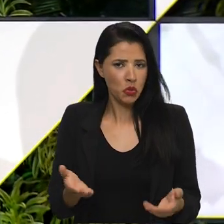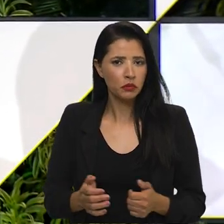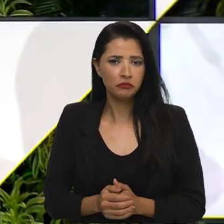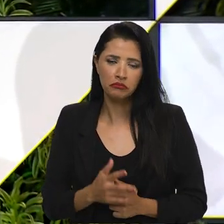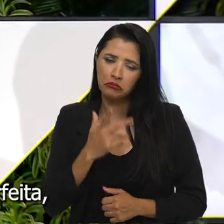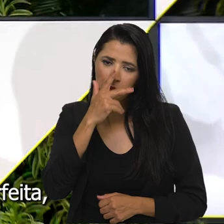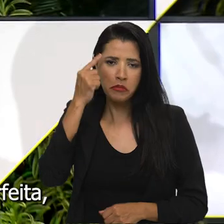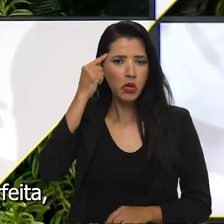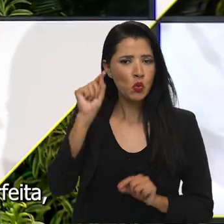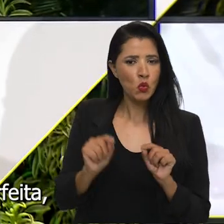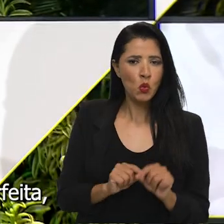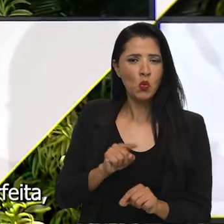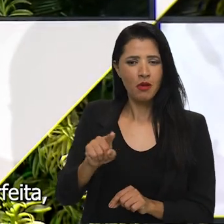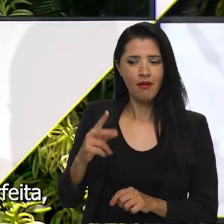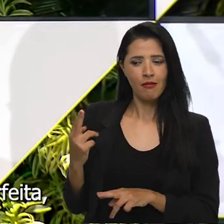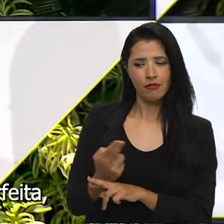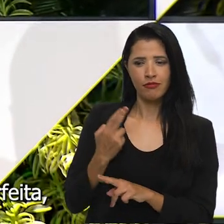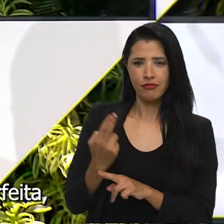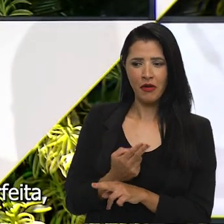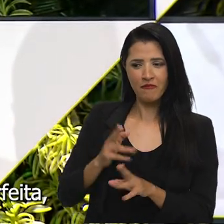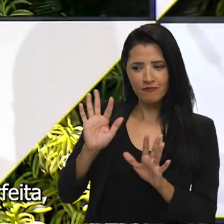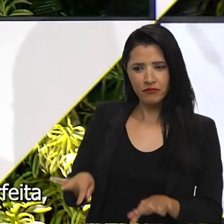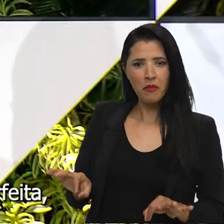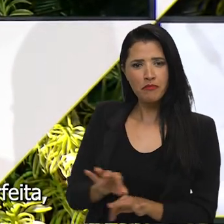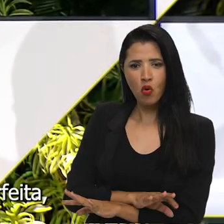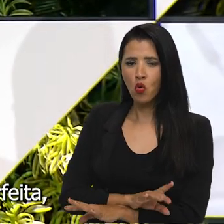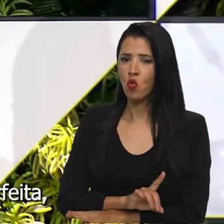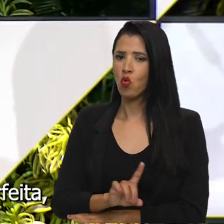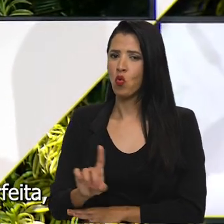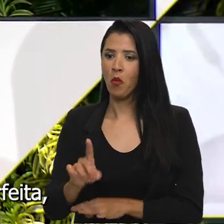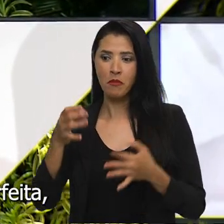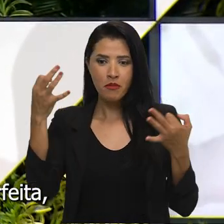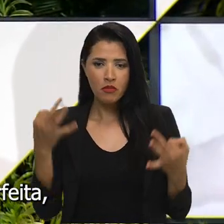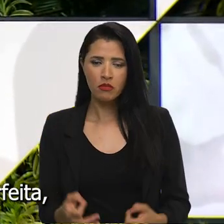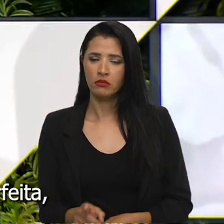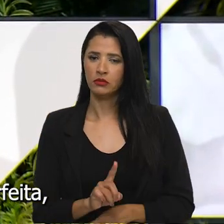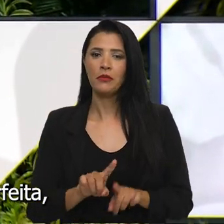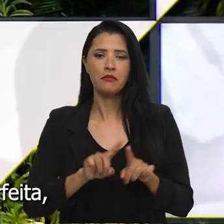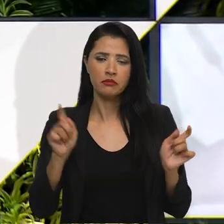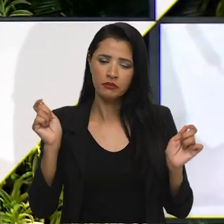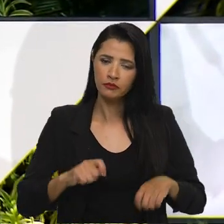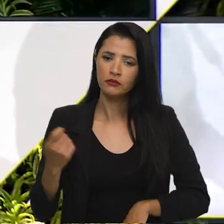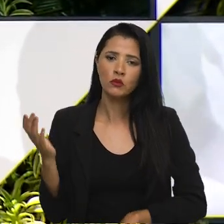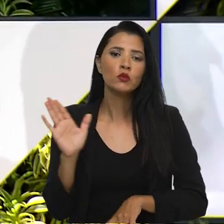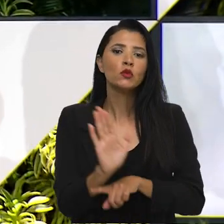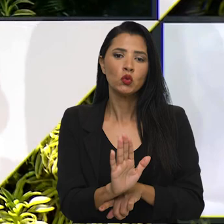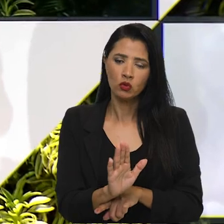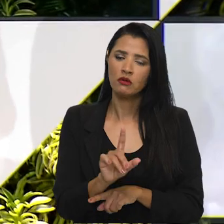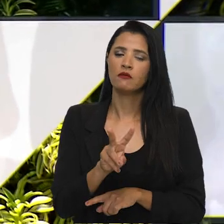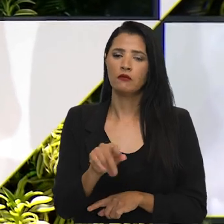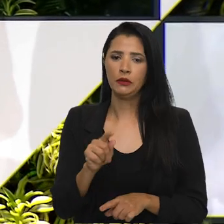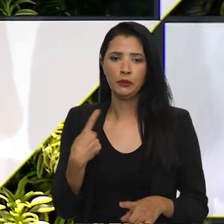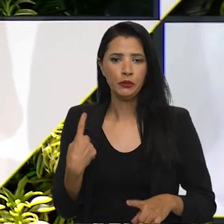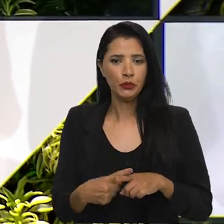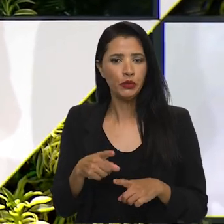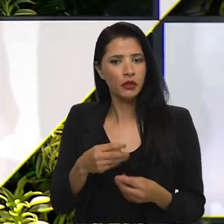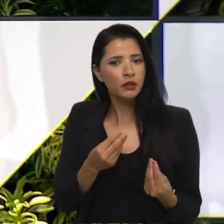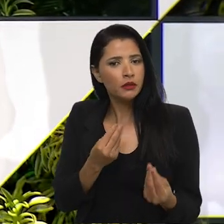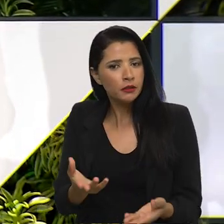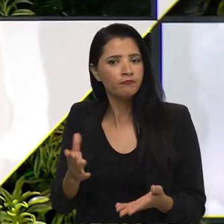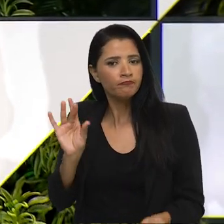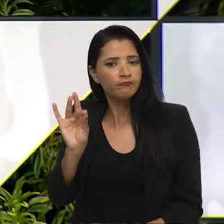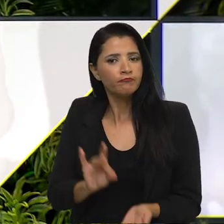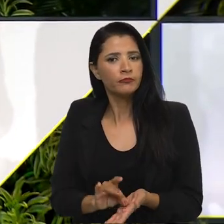votar. Eu acho que ela não é uma obra acabada e perfeita, mas ela vai ajudar muito, porque